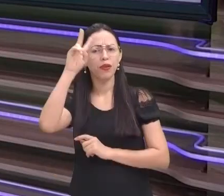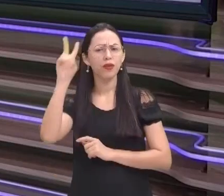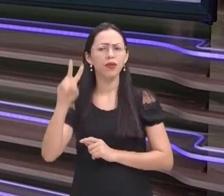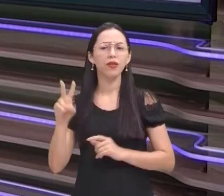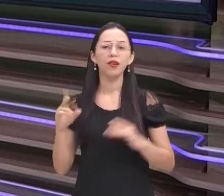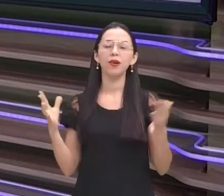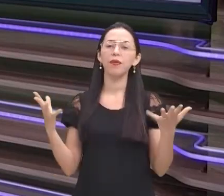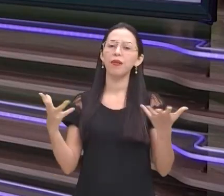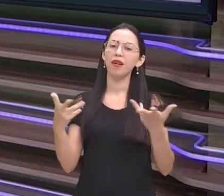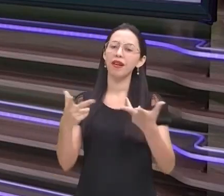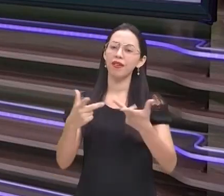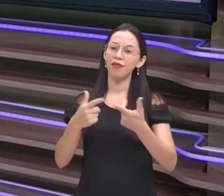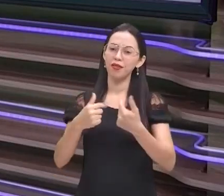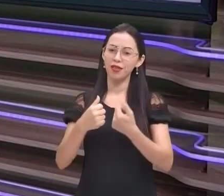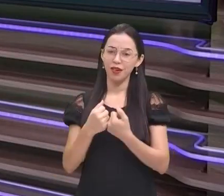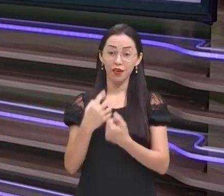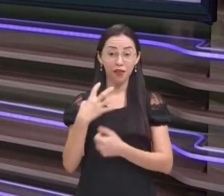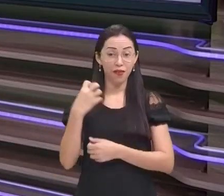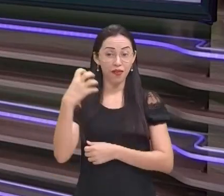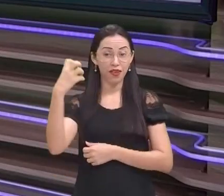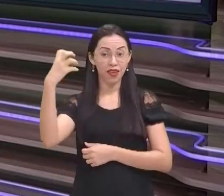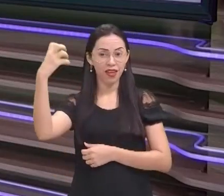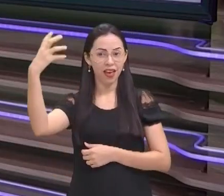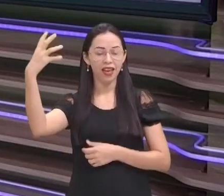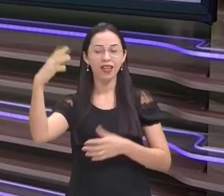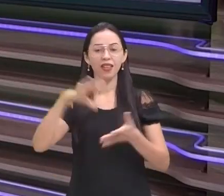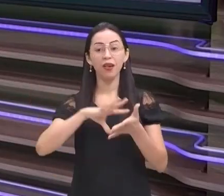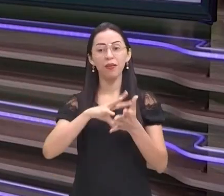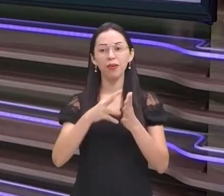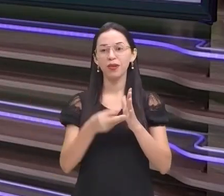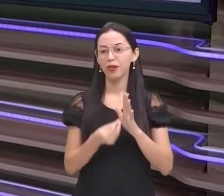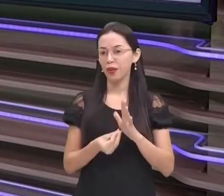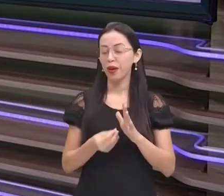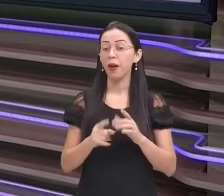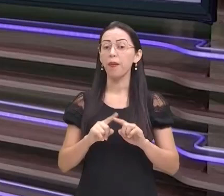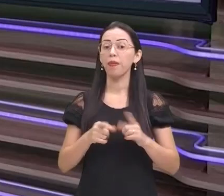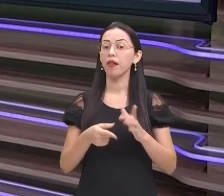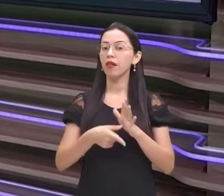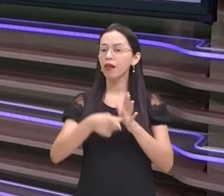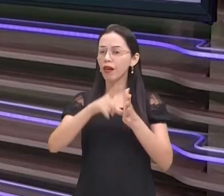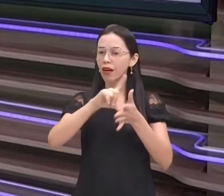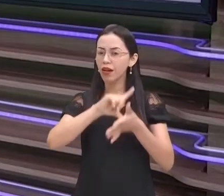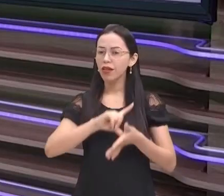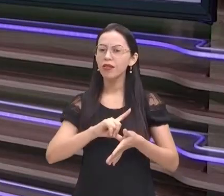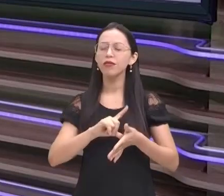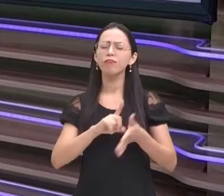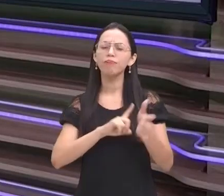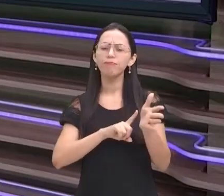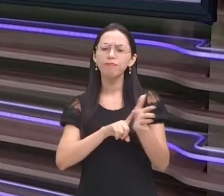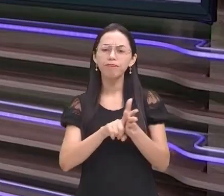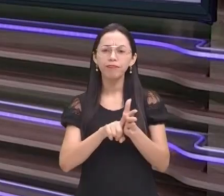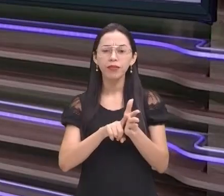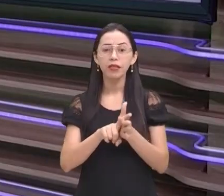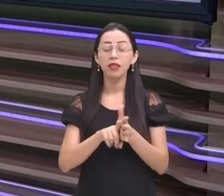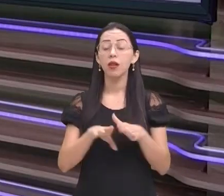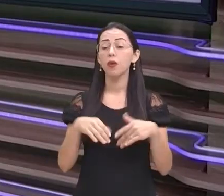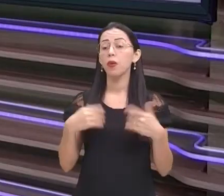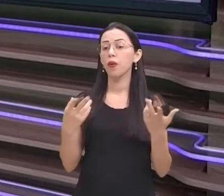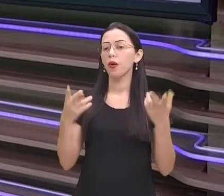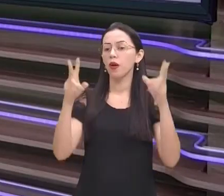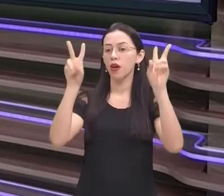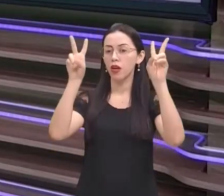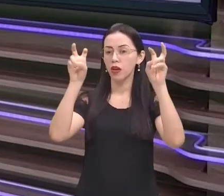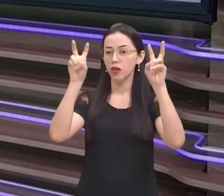nós iremos fazer. Vocês já estão curiosos? Mas antes, nós vamos investigar qual é o nosso eixo, a